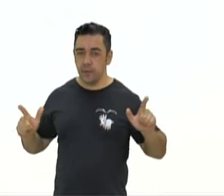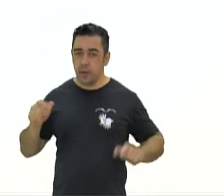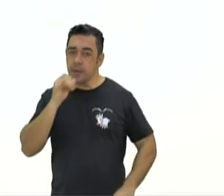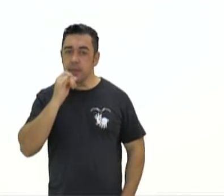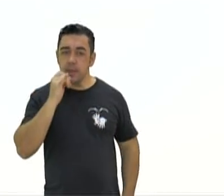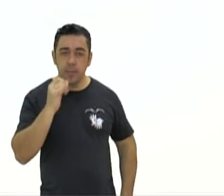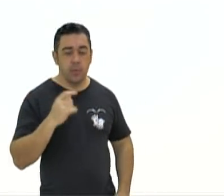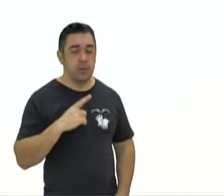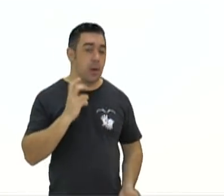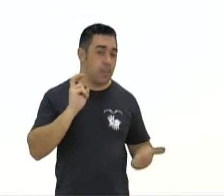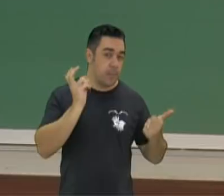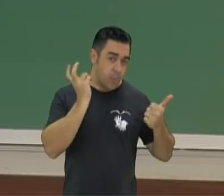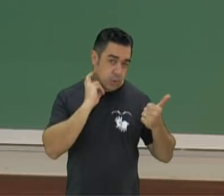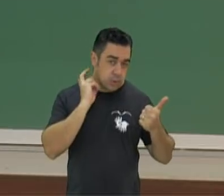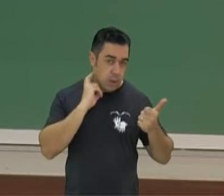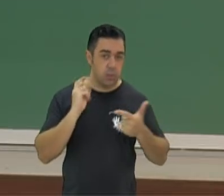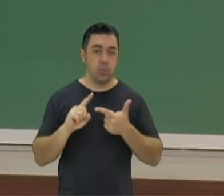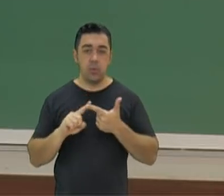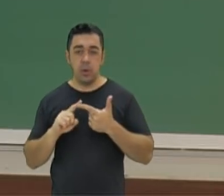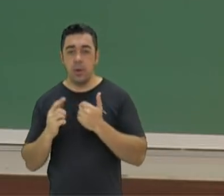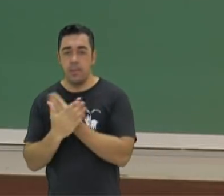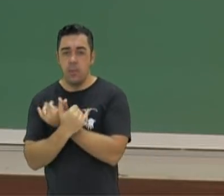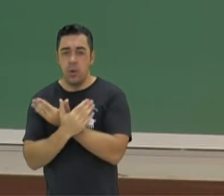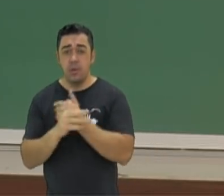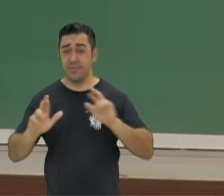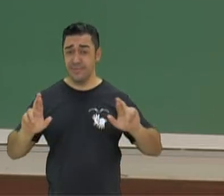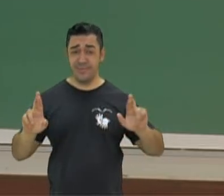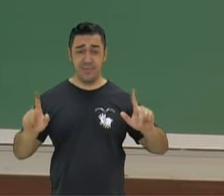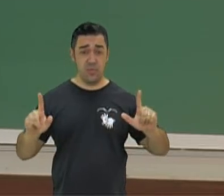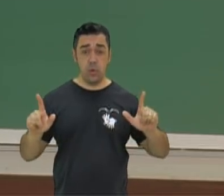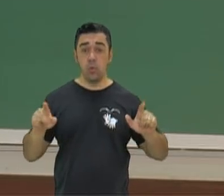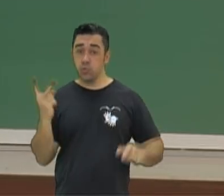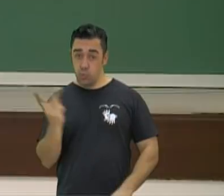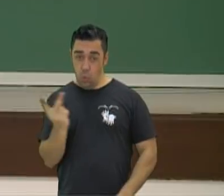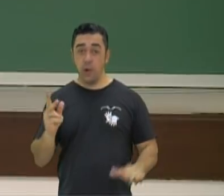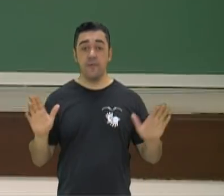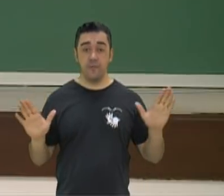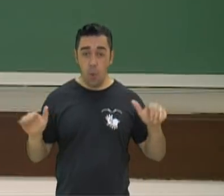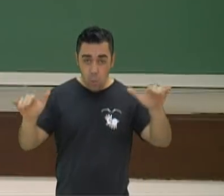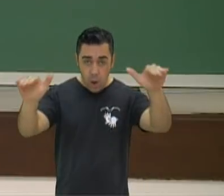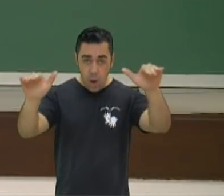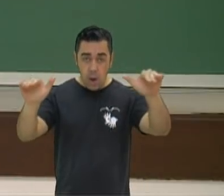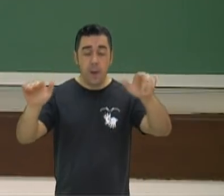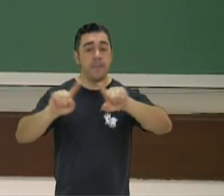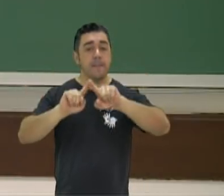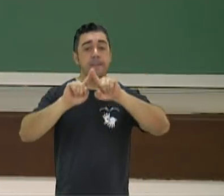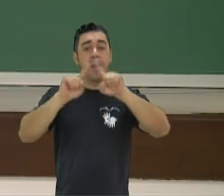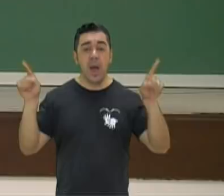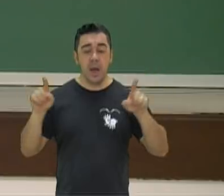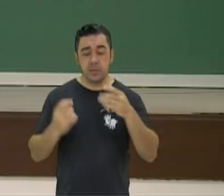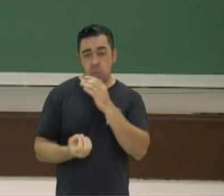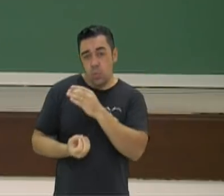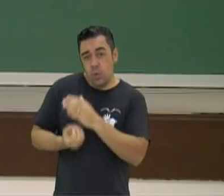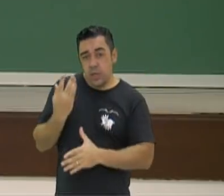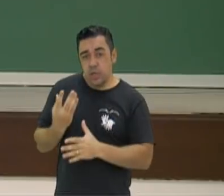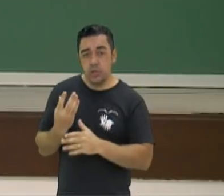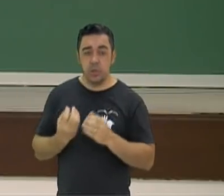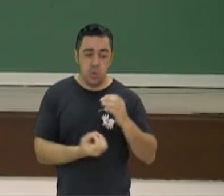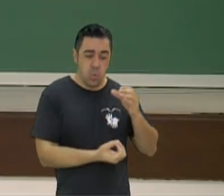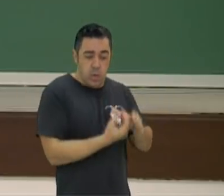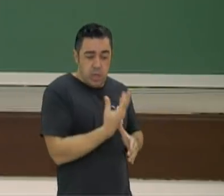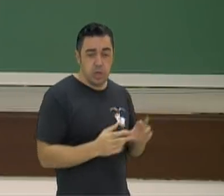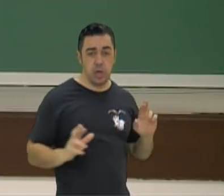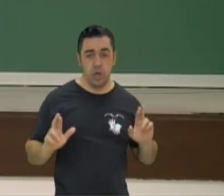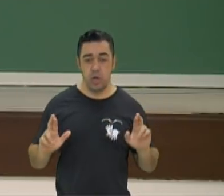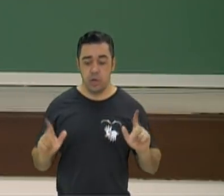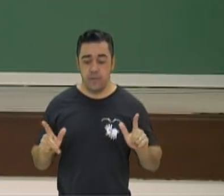tenho um morcego e uma borboleta. A asa dos dois tem a mesma função, voar. Mas a origem evolutiva é diferente, a